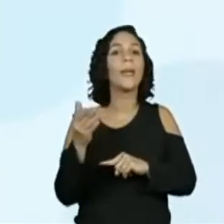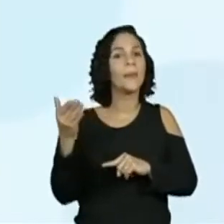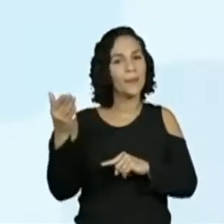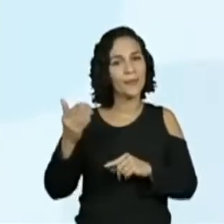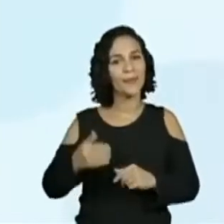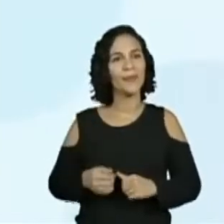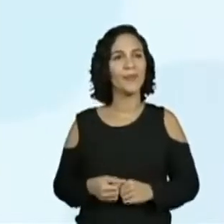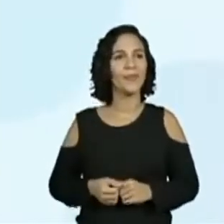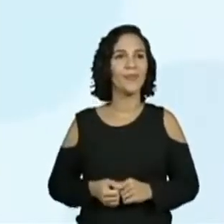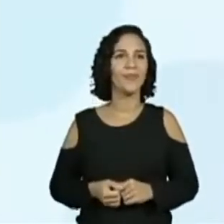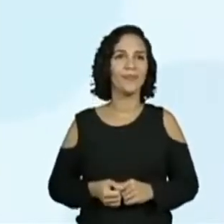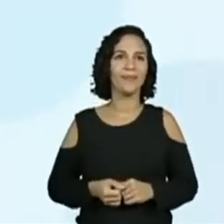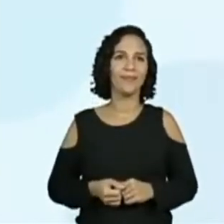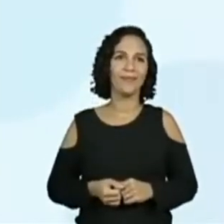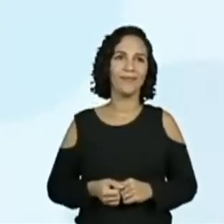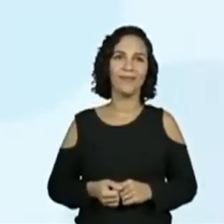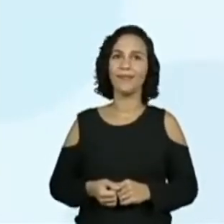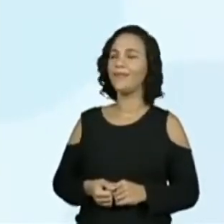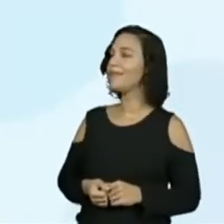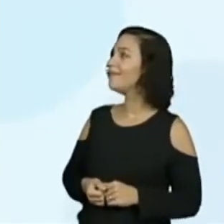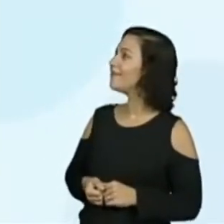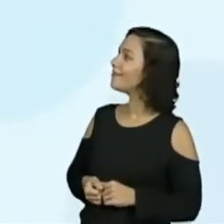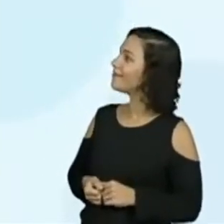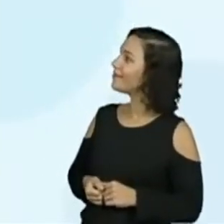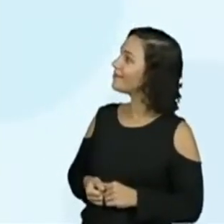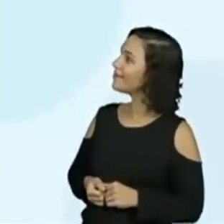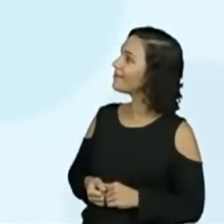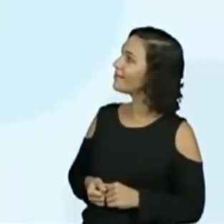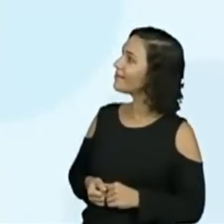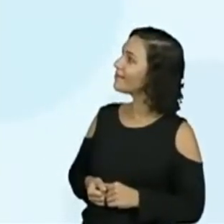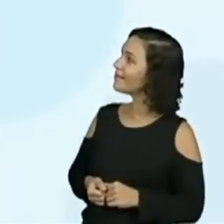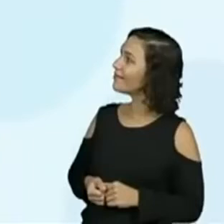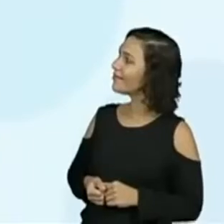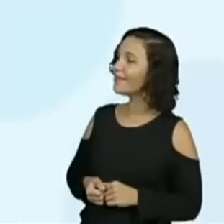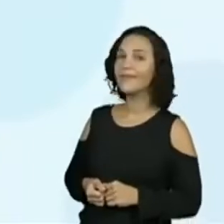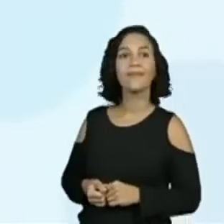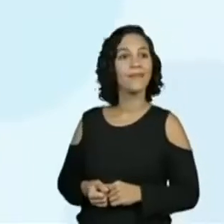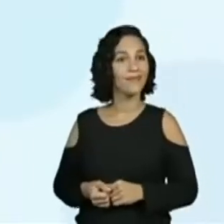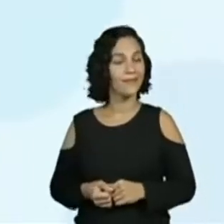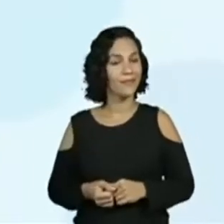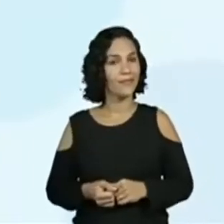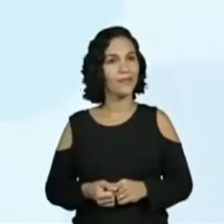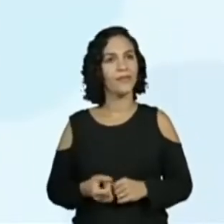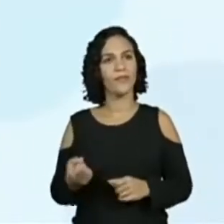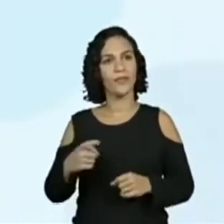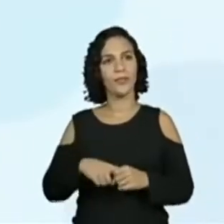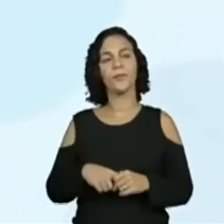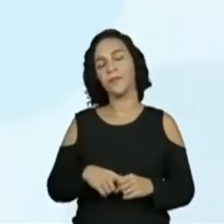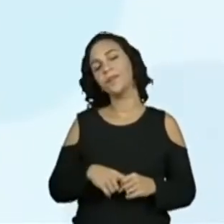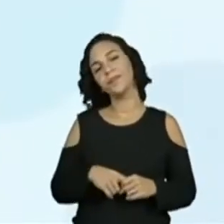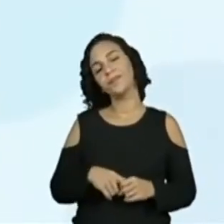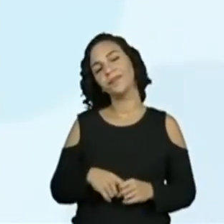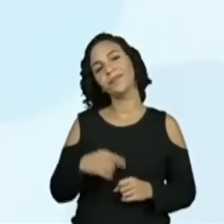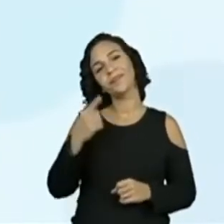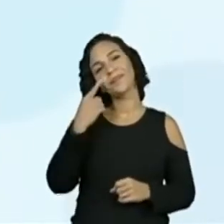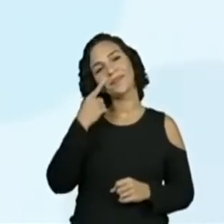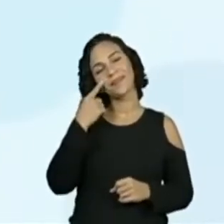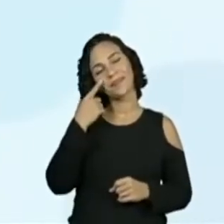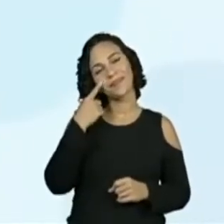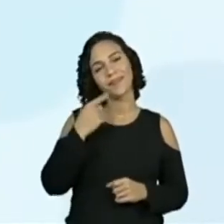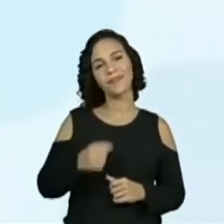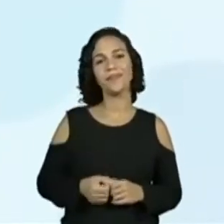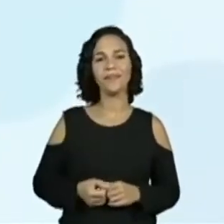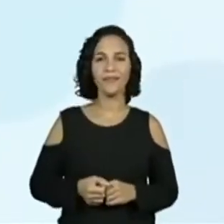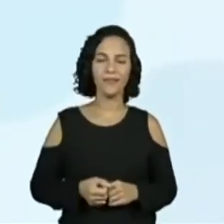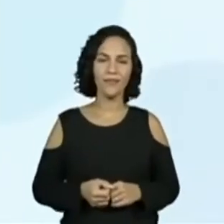daí. E, nesse momento, está aparecendo para vocês a legenda. Opa, ela voltou? Opa, agora ela